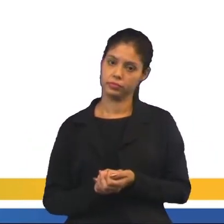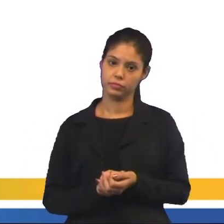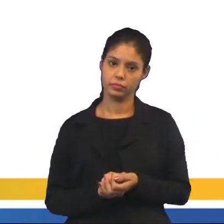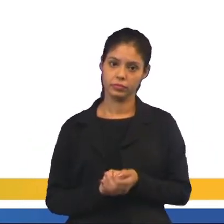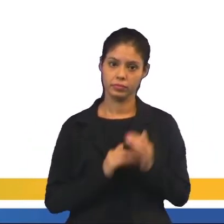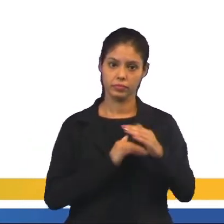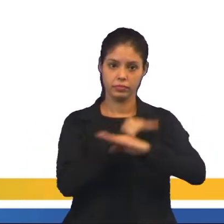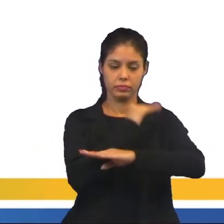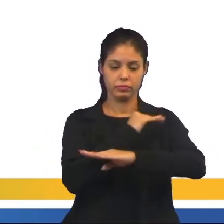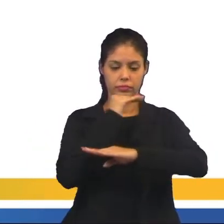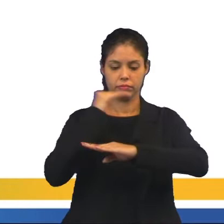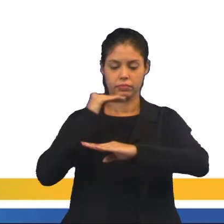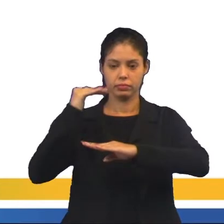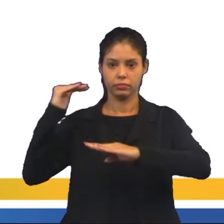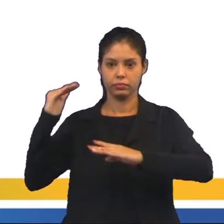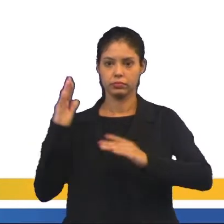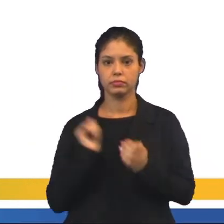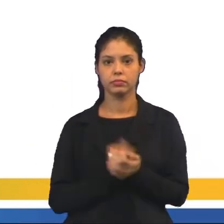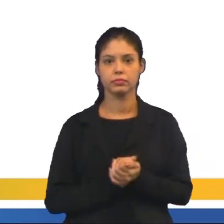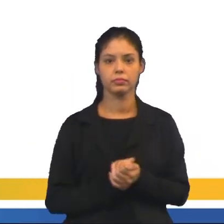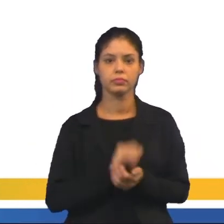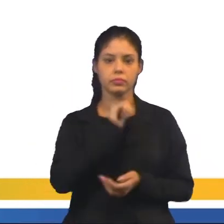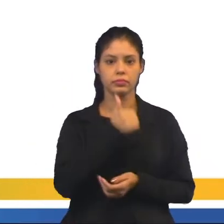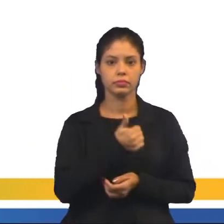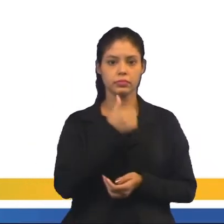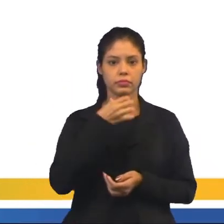olha a escala que tem nessa figura aí. Em